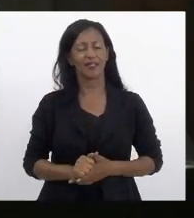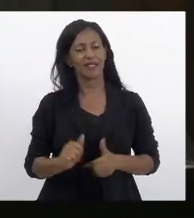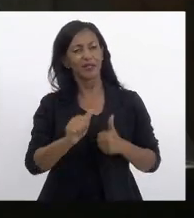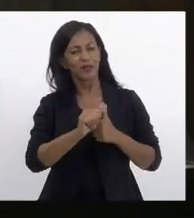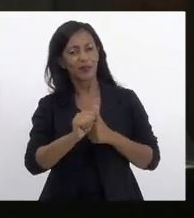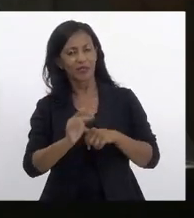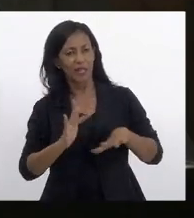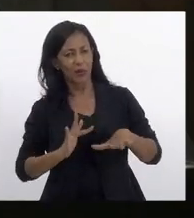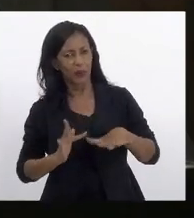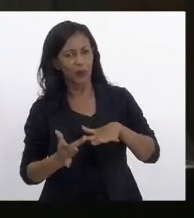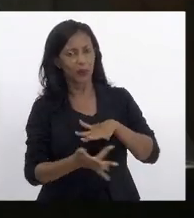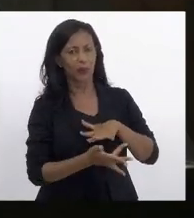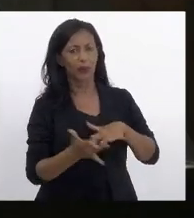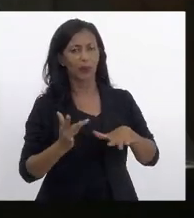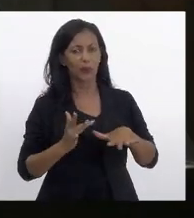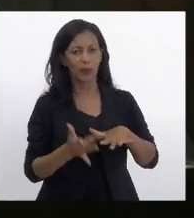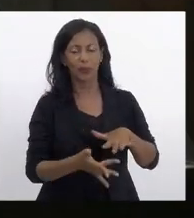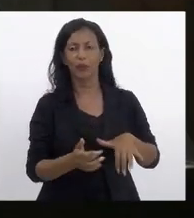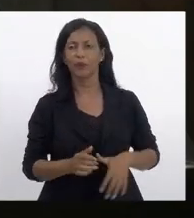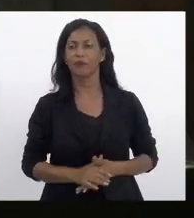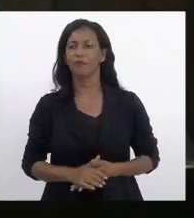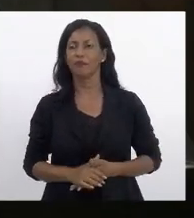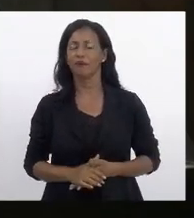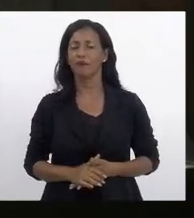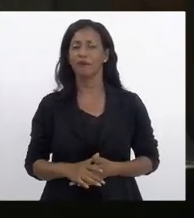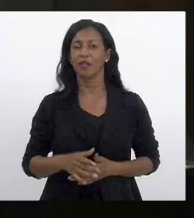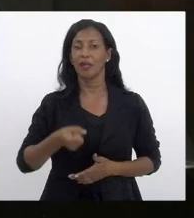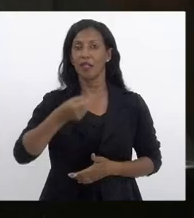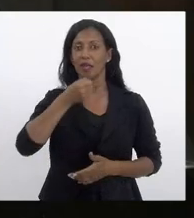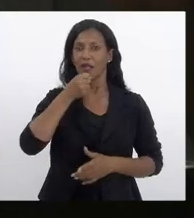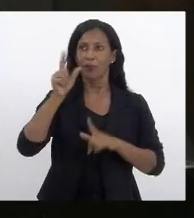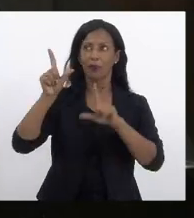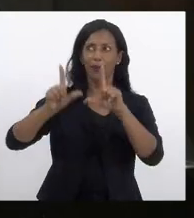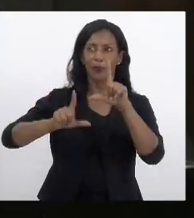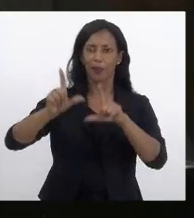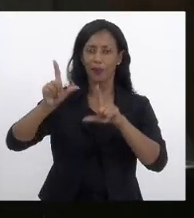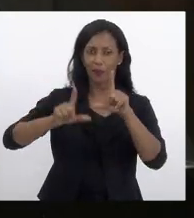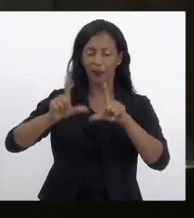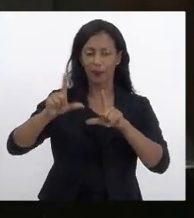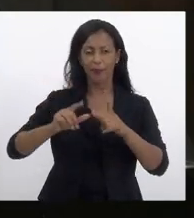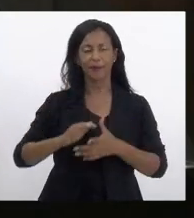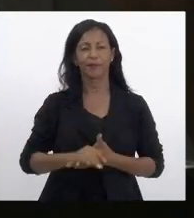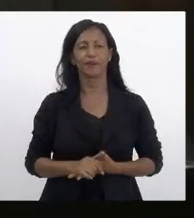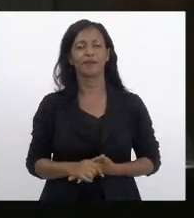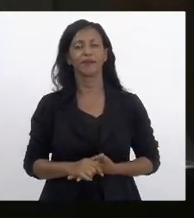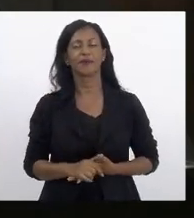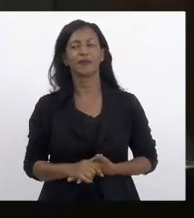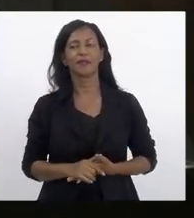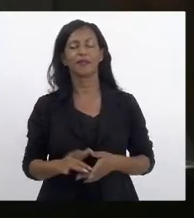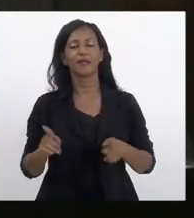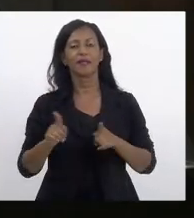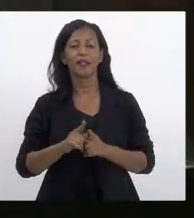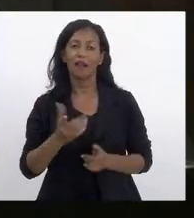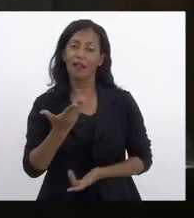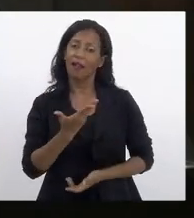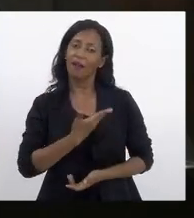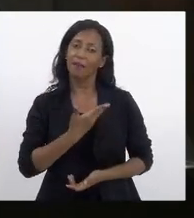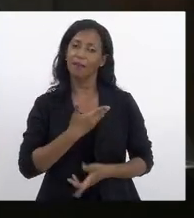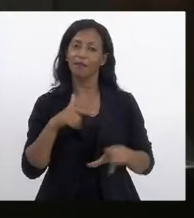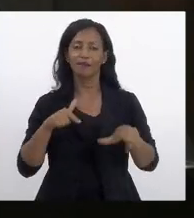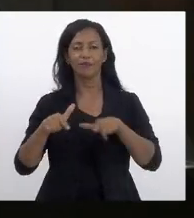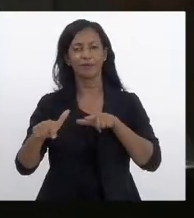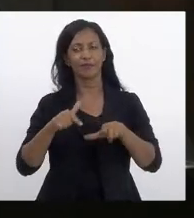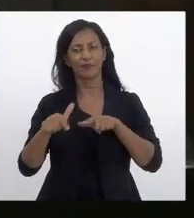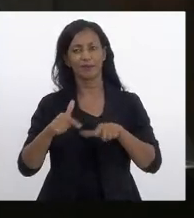pelas redes sociais, imprensa que faz a cobertura das nossas sessões plenárias e colegas trabalhadoras